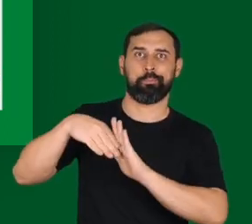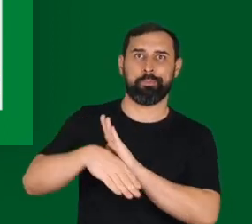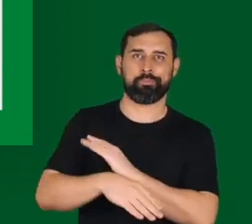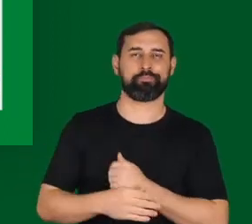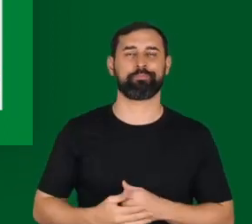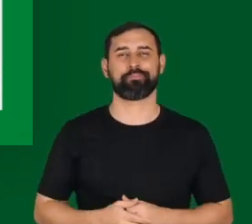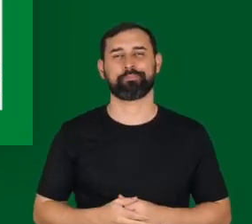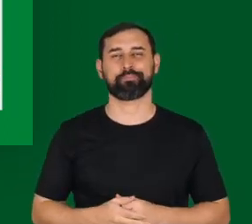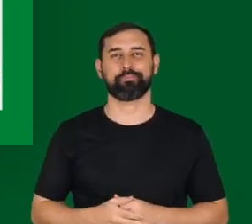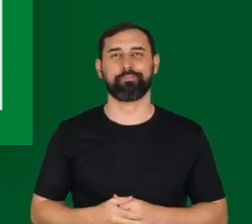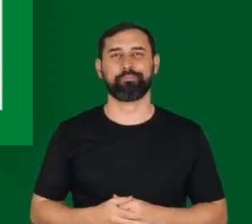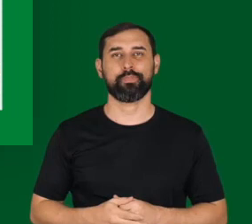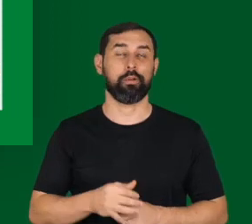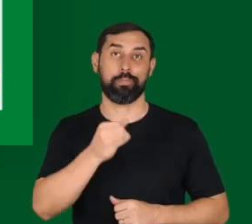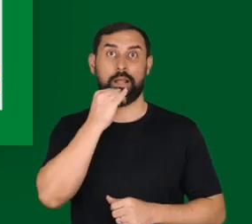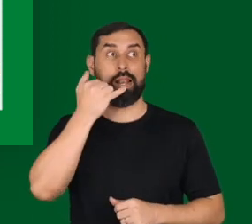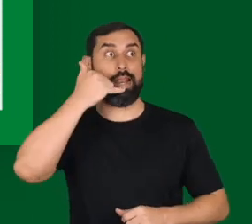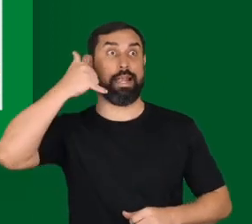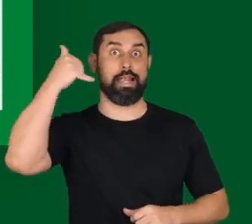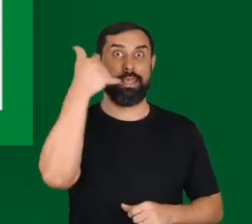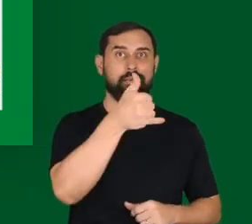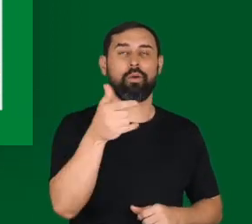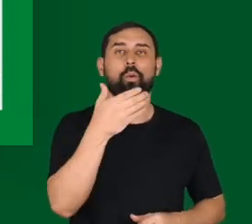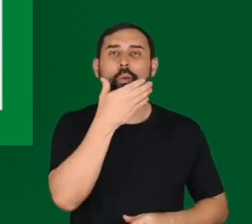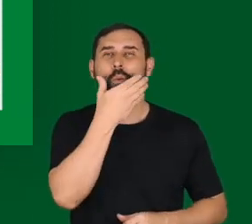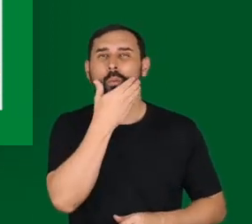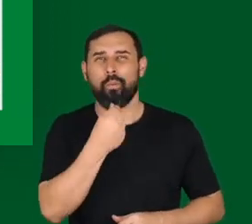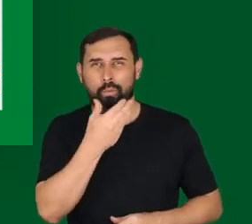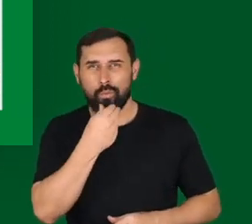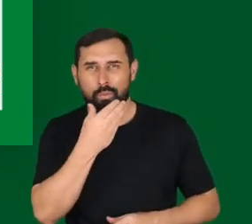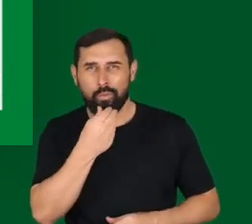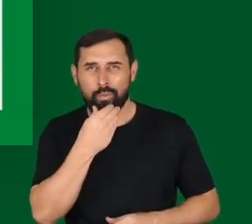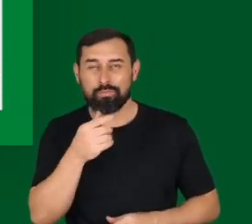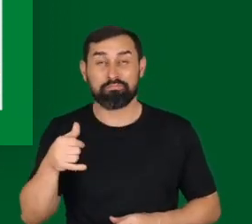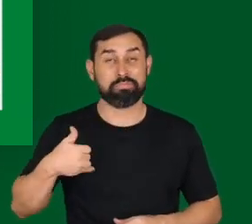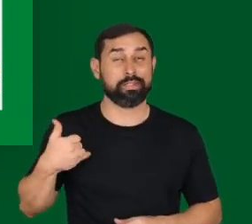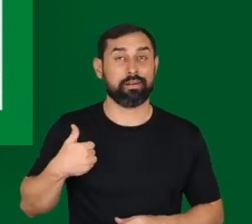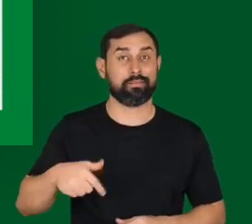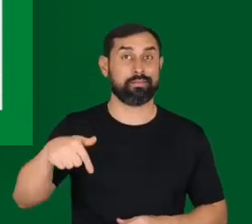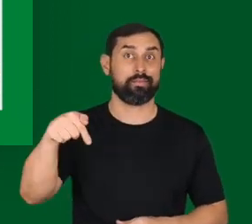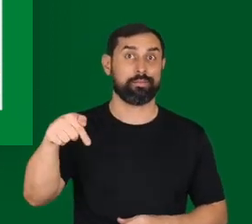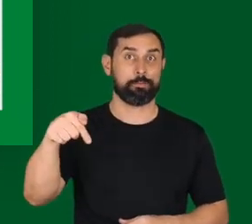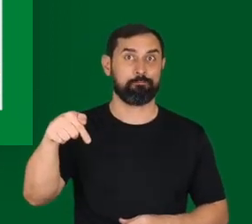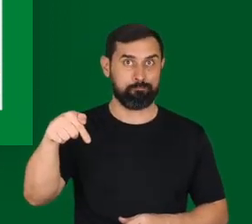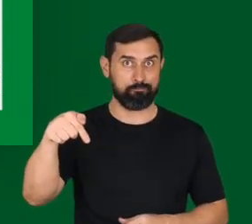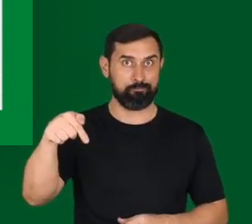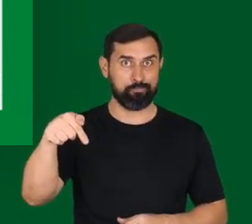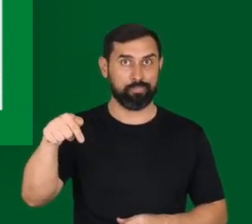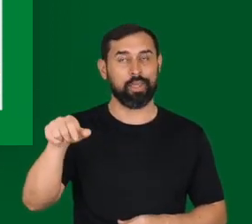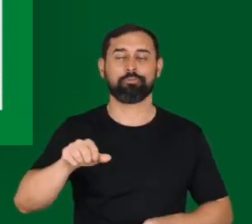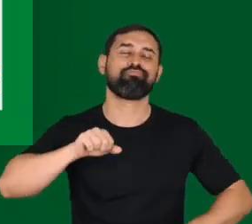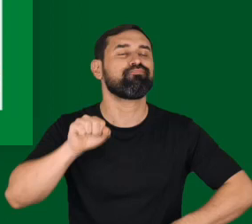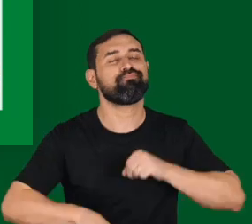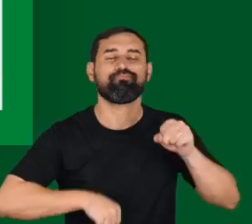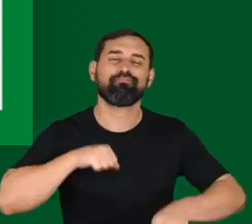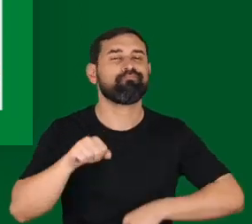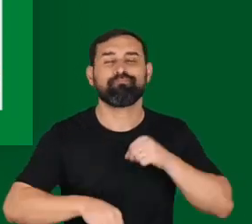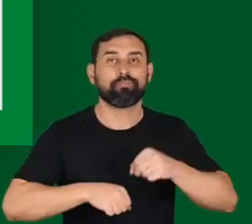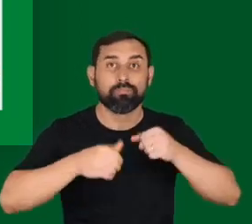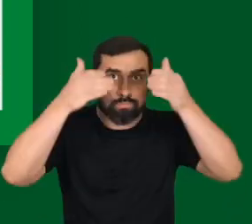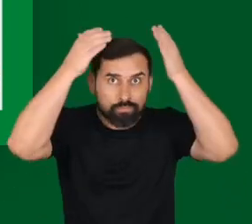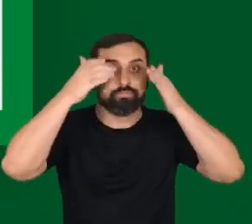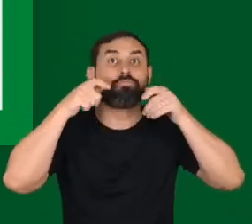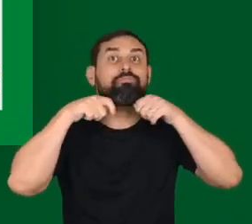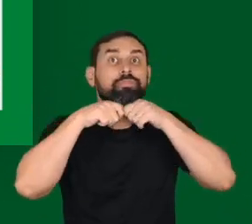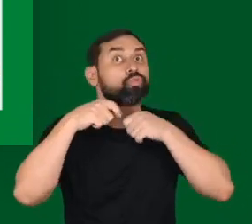Então, chegou lá a ocorrência para vocês, um menino de 7 anos de idade, que estava andando de bicicleta